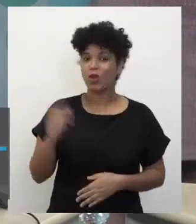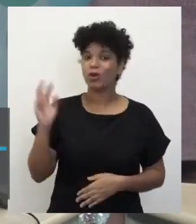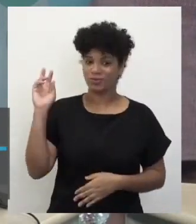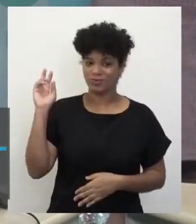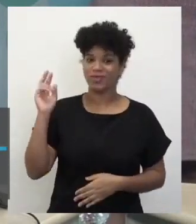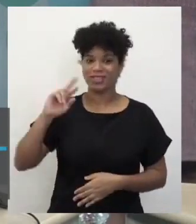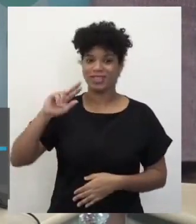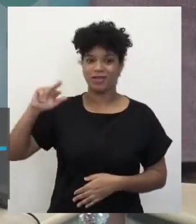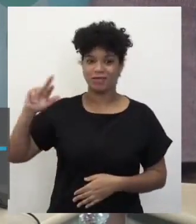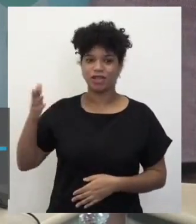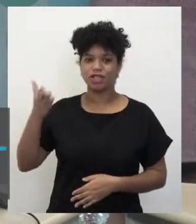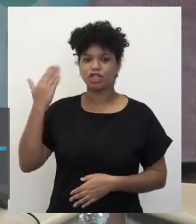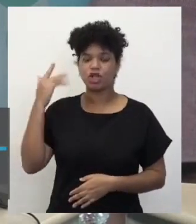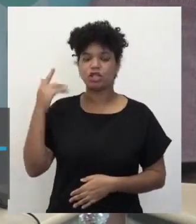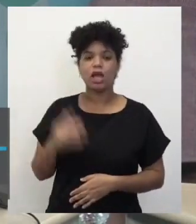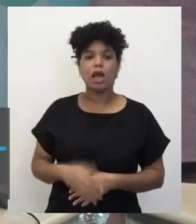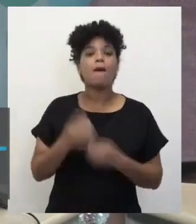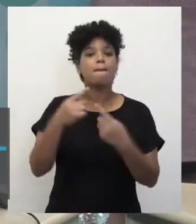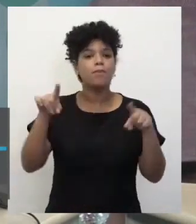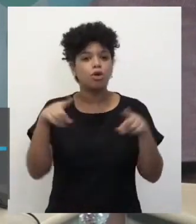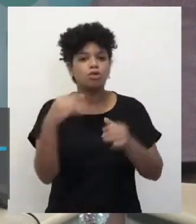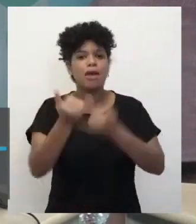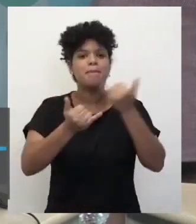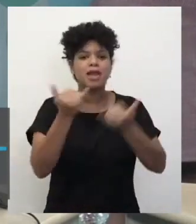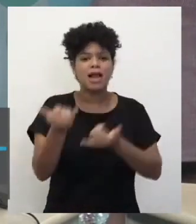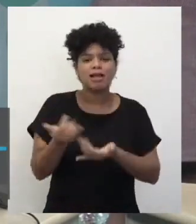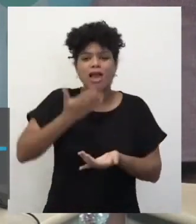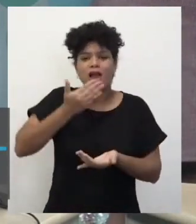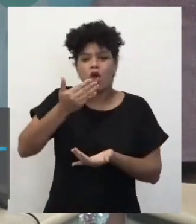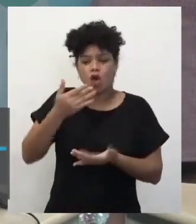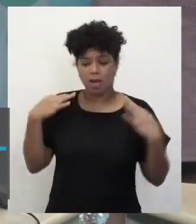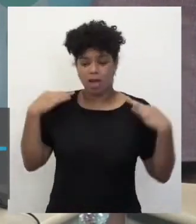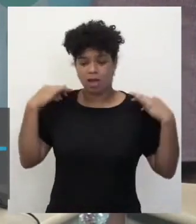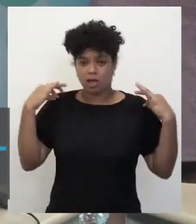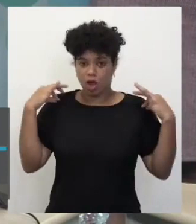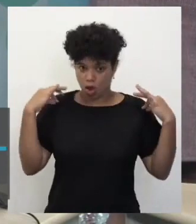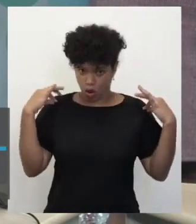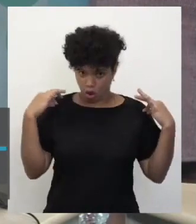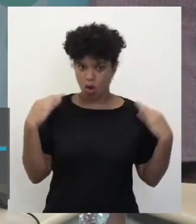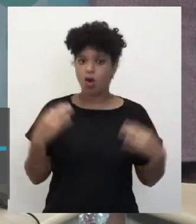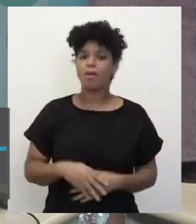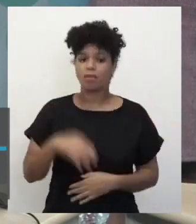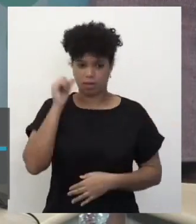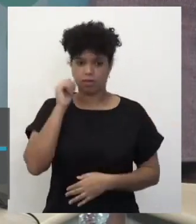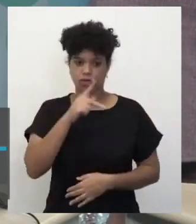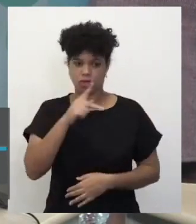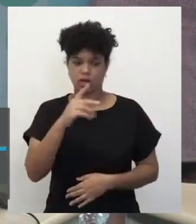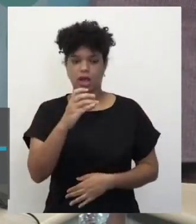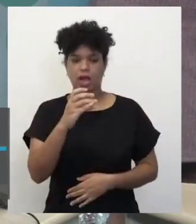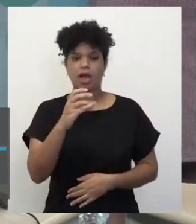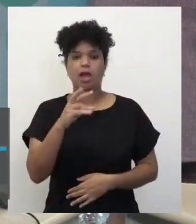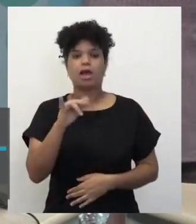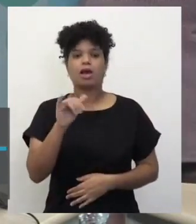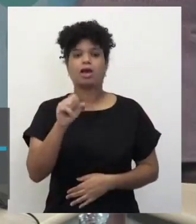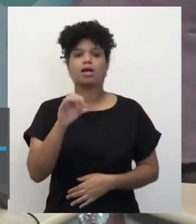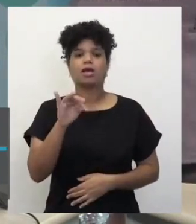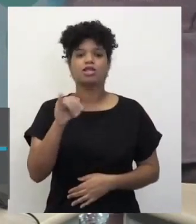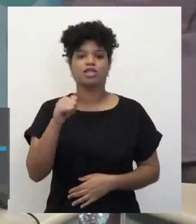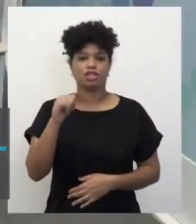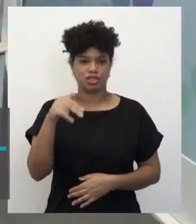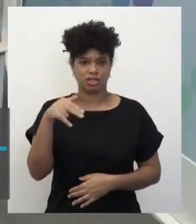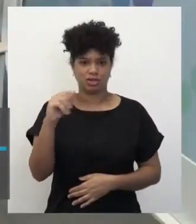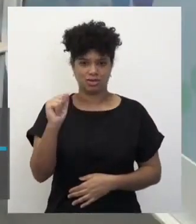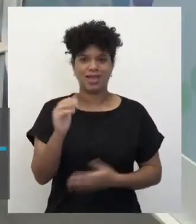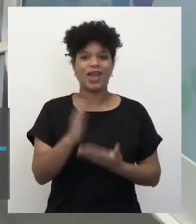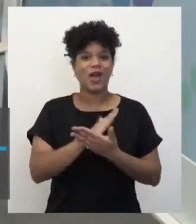do passado, né? Músicas, cantigas, brincadeiras, culinárias, vestimenta, a Pro Cristina. E mais algumas que eu já passei aí para você, né?